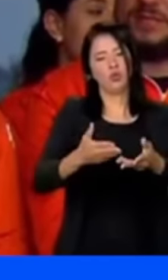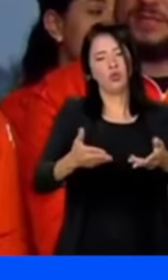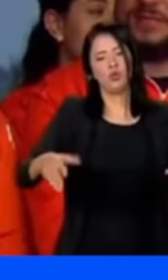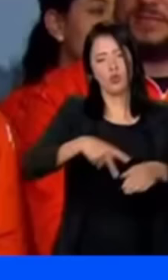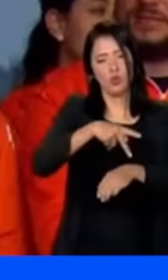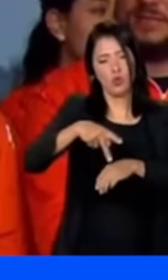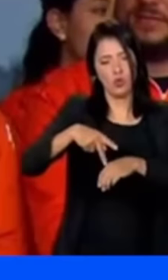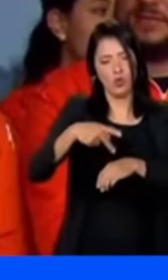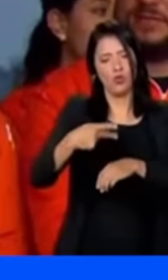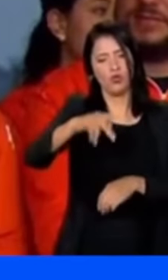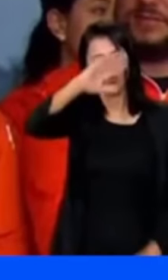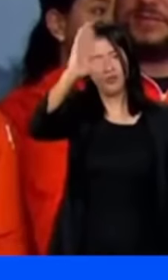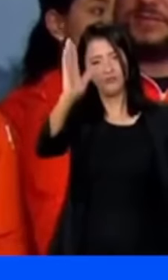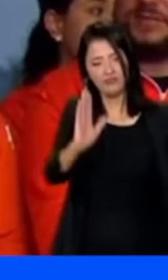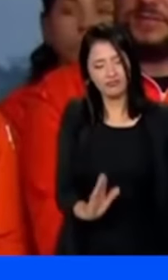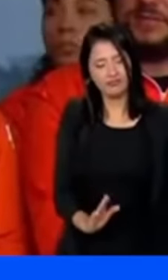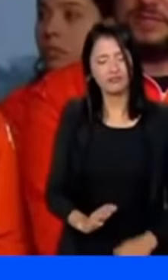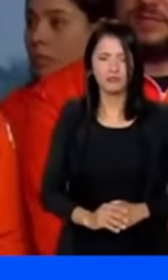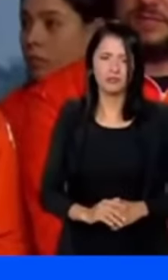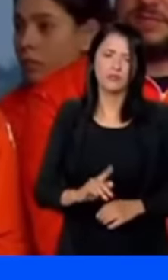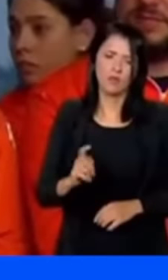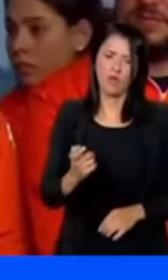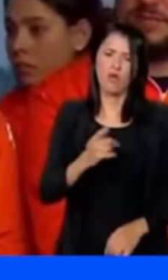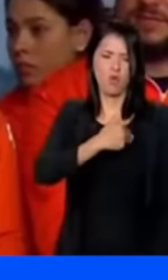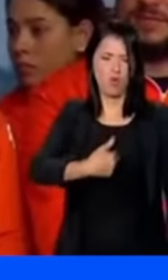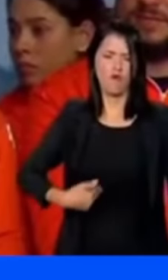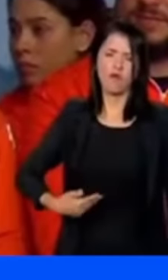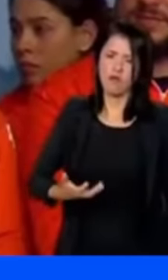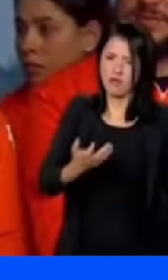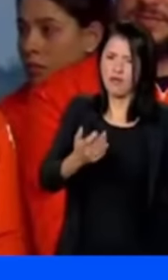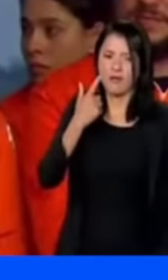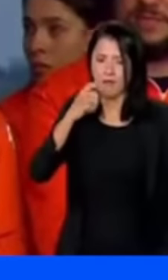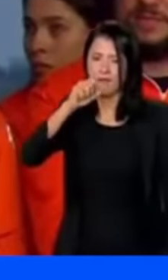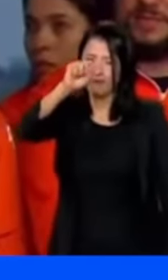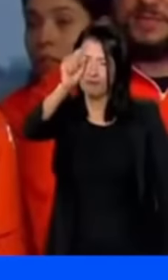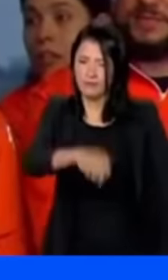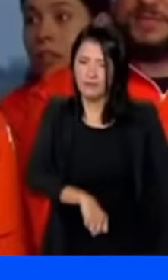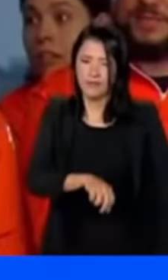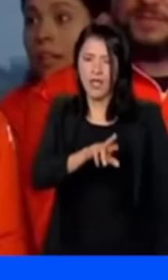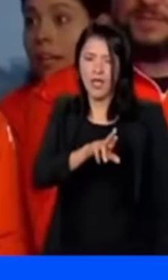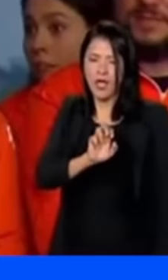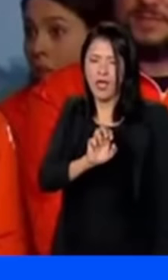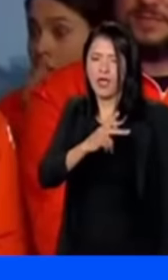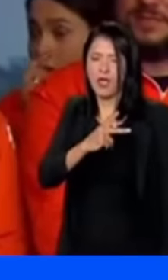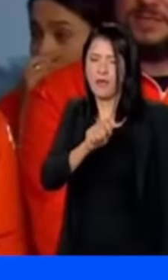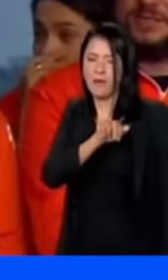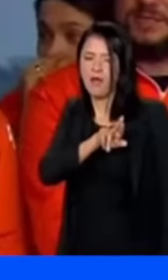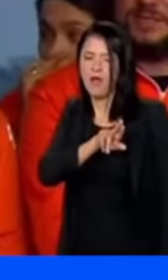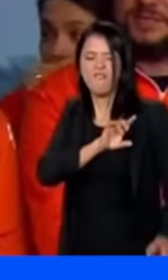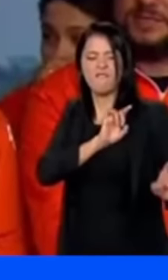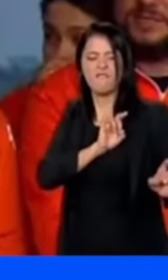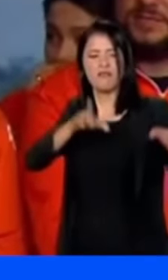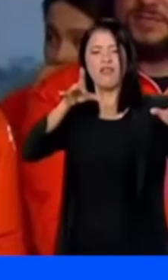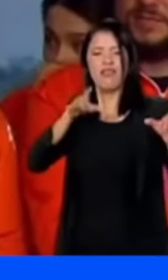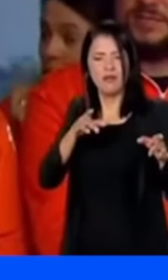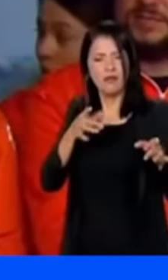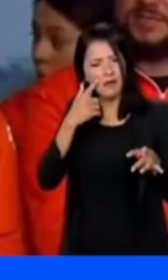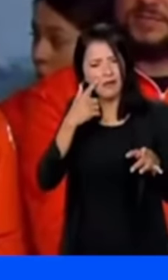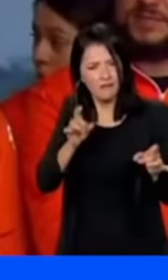nação brasileira. O governo anterior queria, sim, vender a Repar. Esqueceram de olhar para o